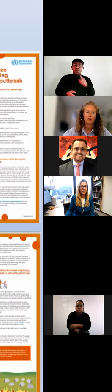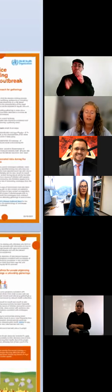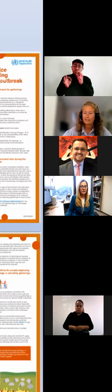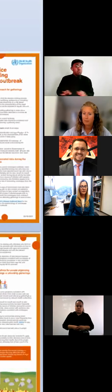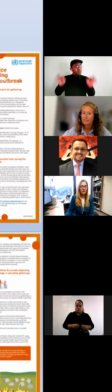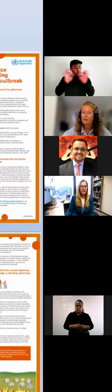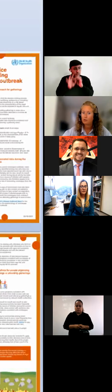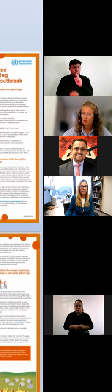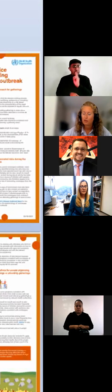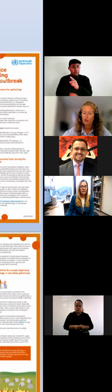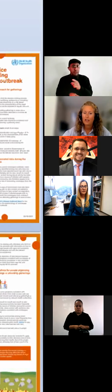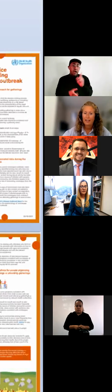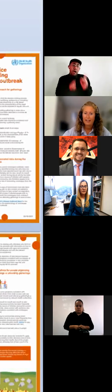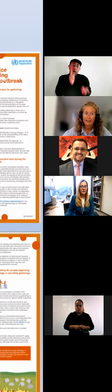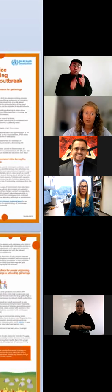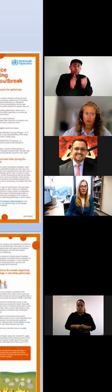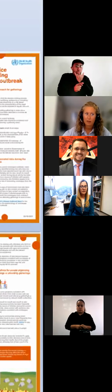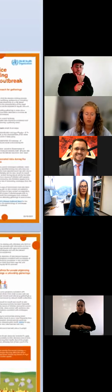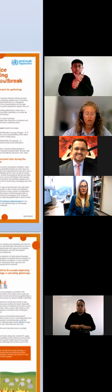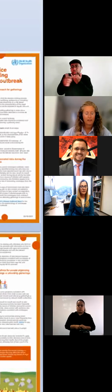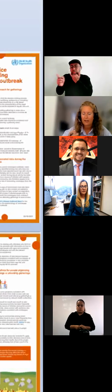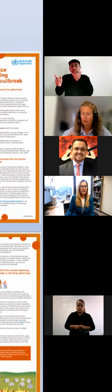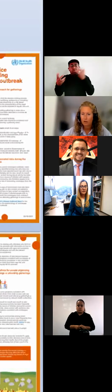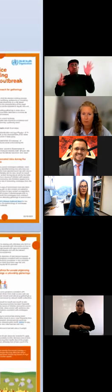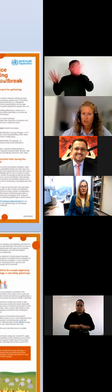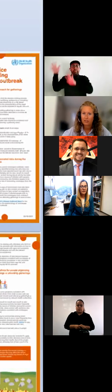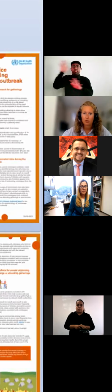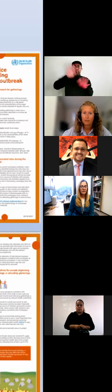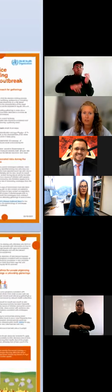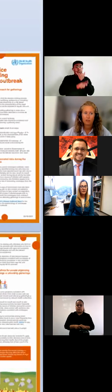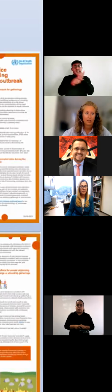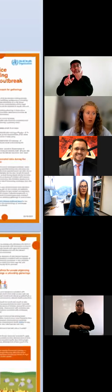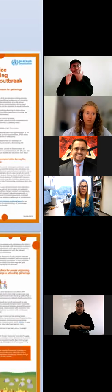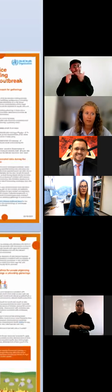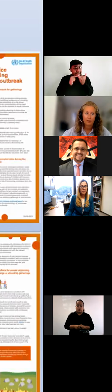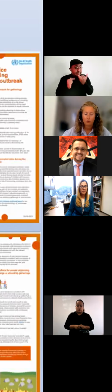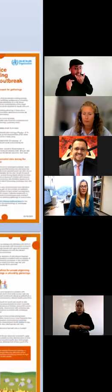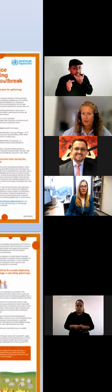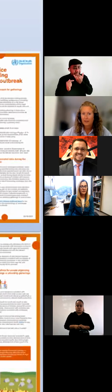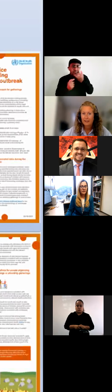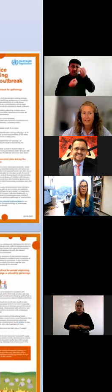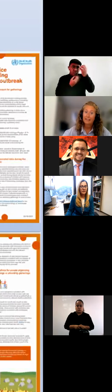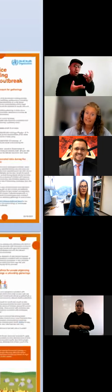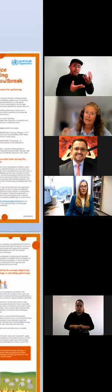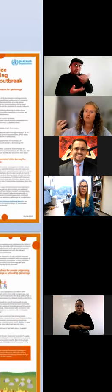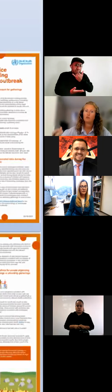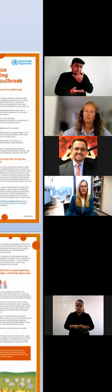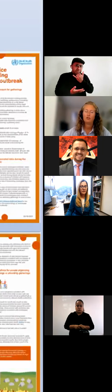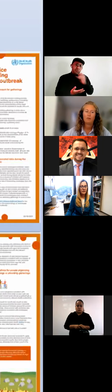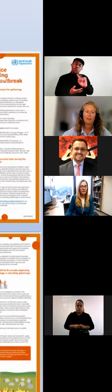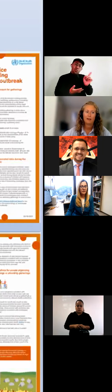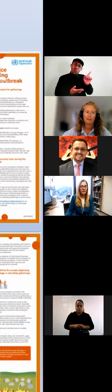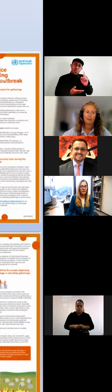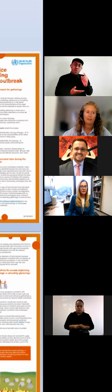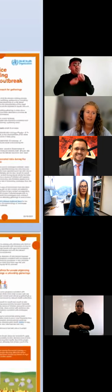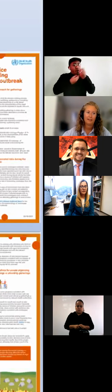ver também temas sobre rumores e toda a informação errônea que também nós vemos nos meios de comunicação. Isso nós vimos anteriormente